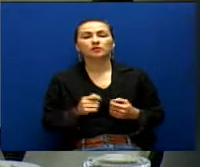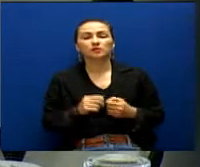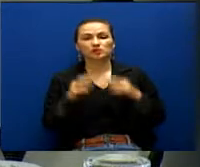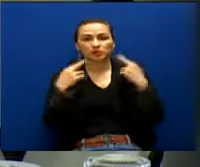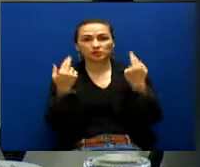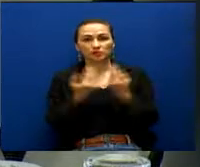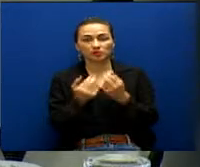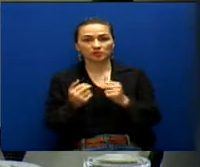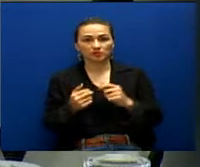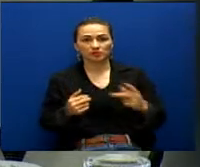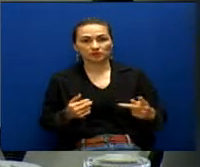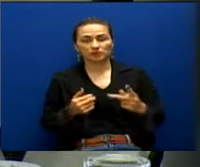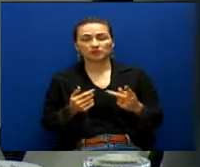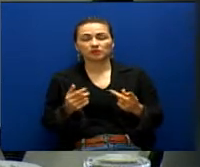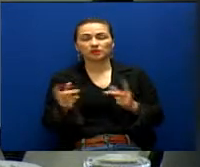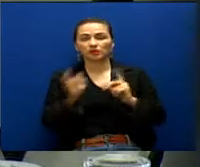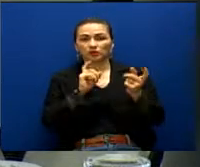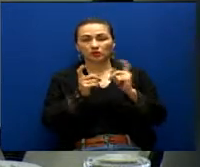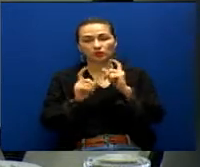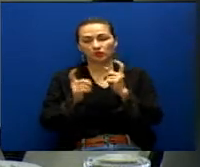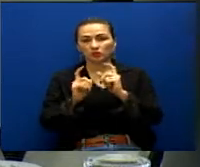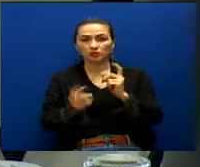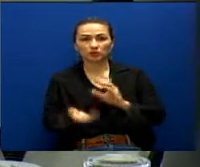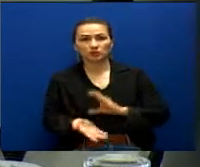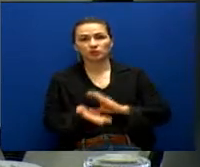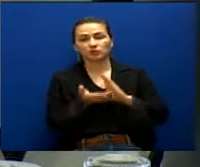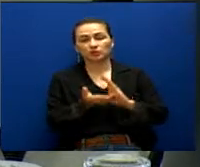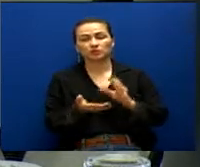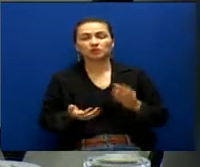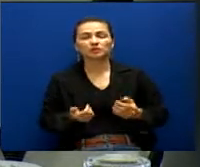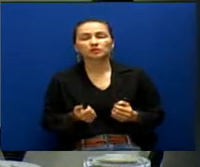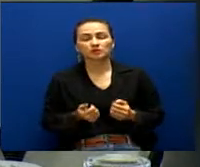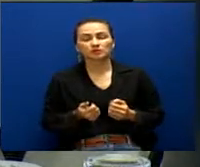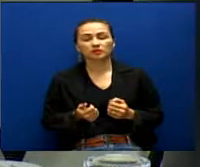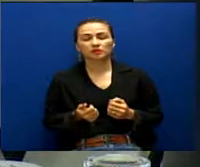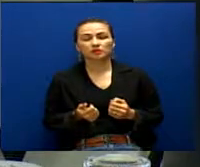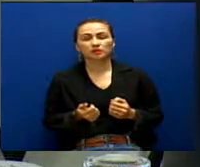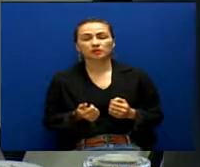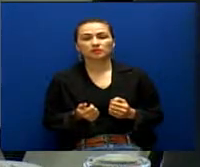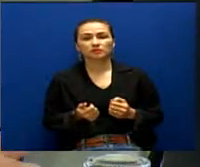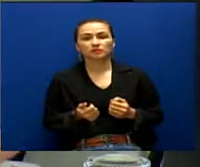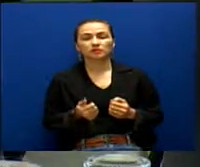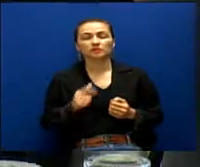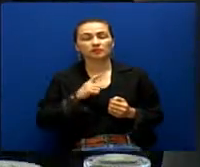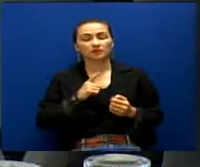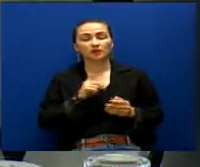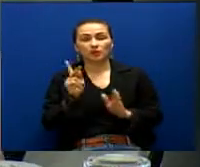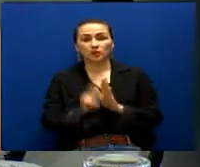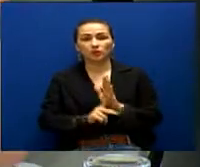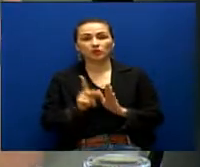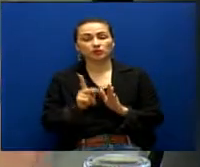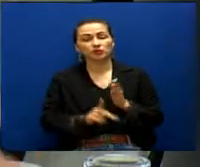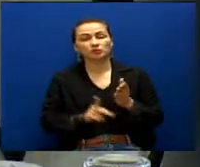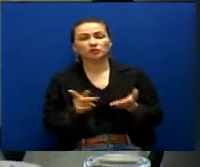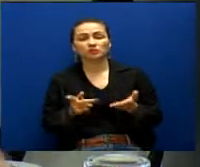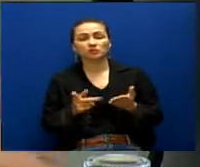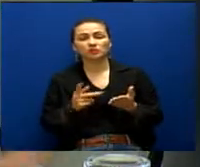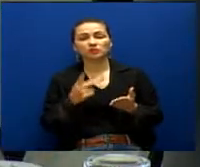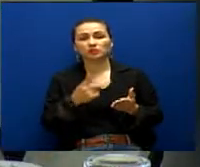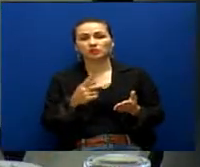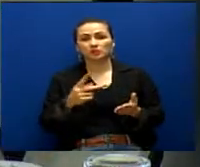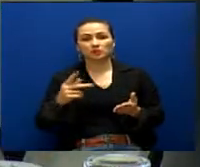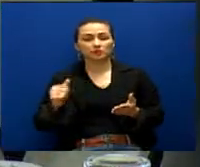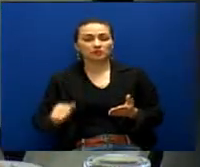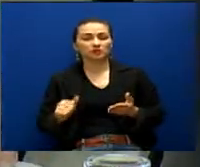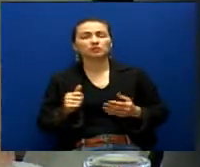audiências públicas com os conselhos, que eles participem, que todo mundo tenha o seu plano municipal, para que todo mundo tenha